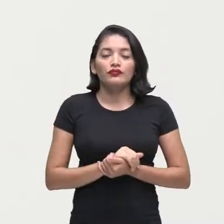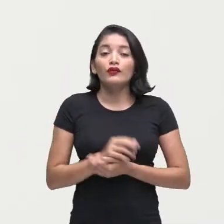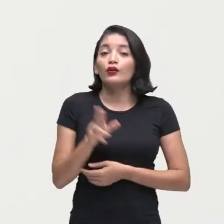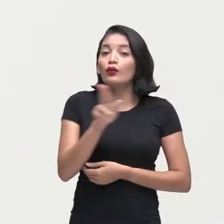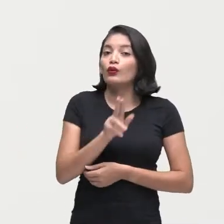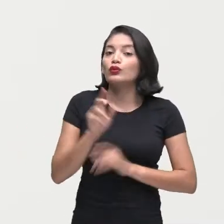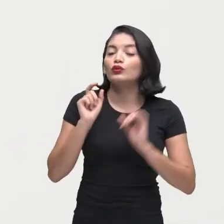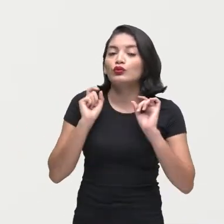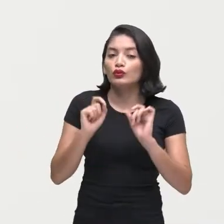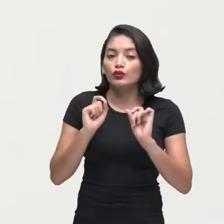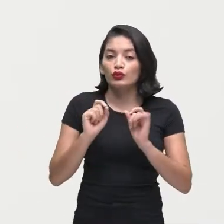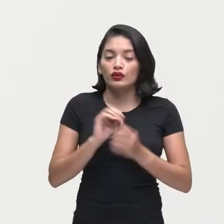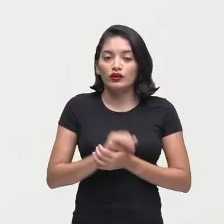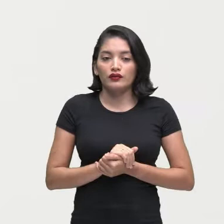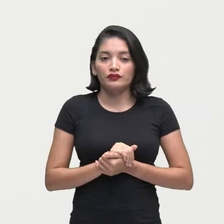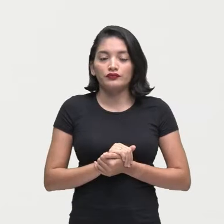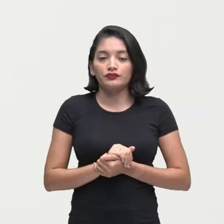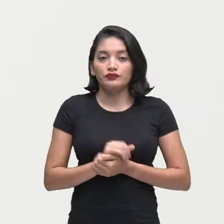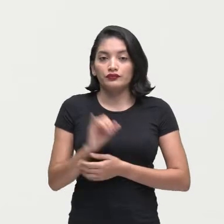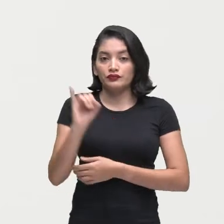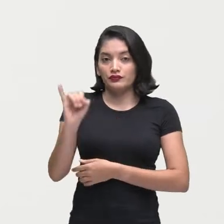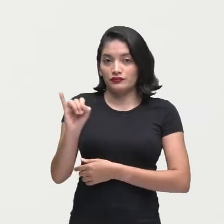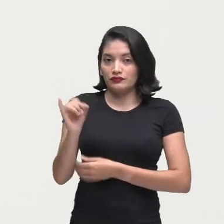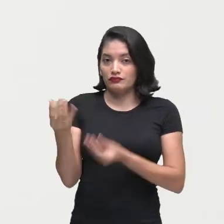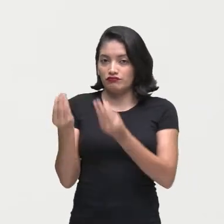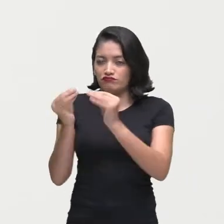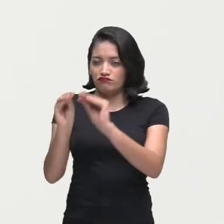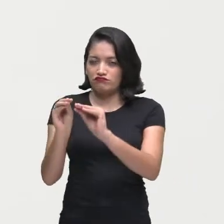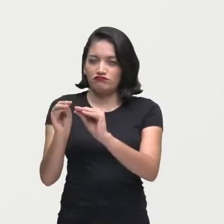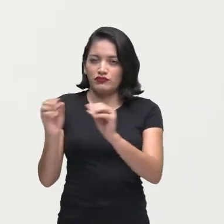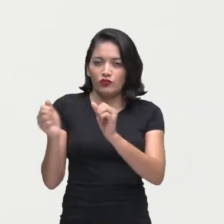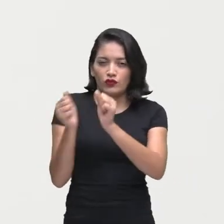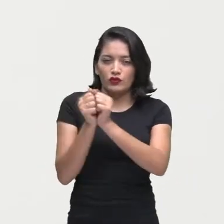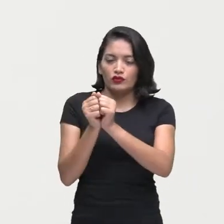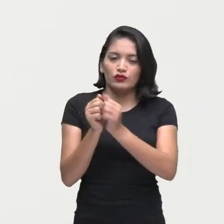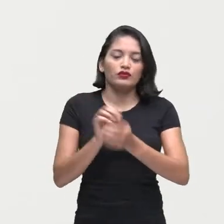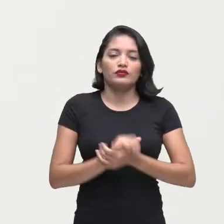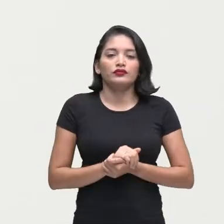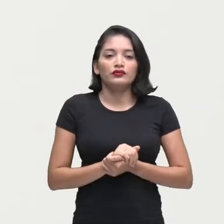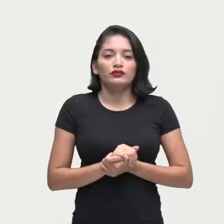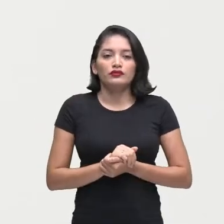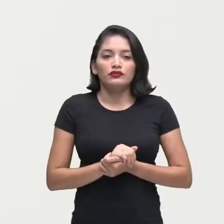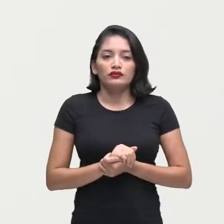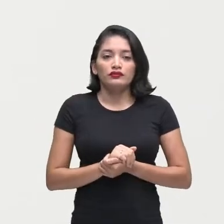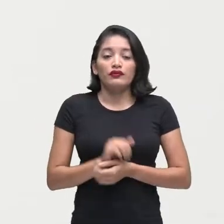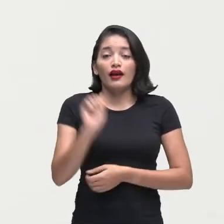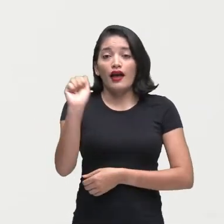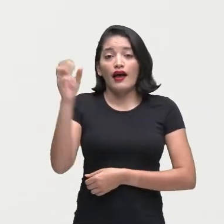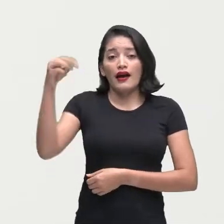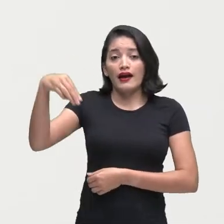vou utilizar com pronome ai certo então o em significa